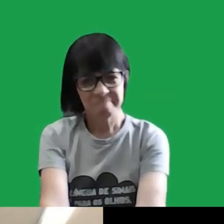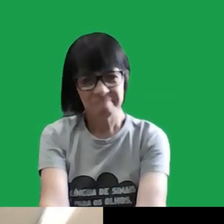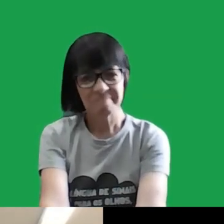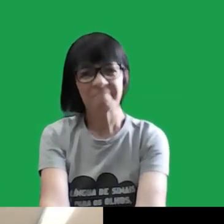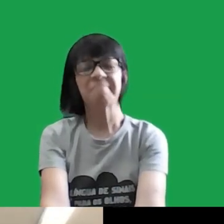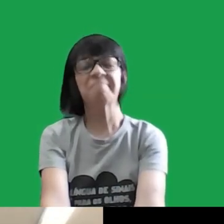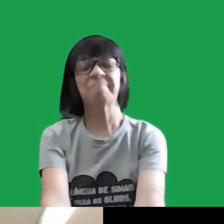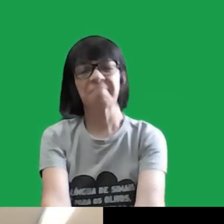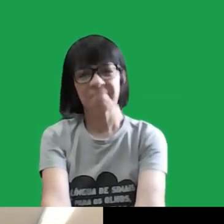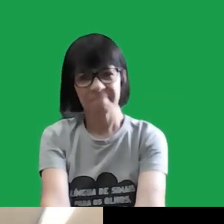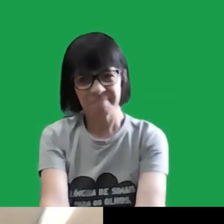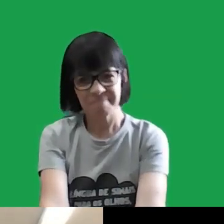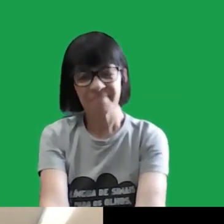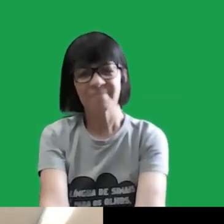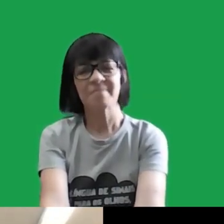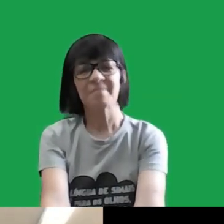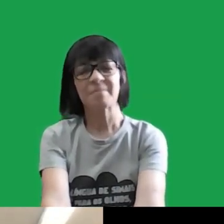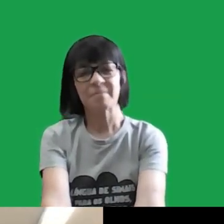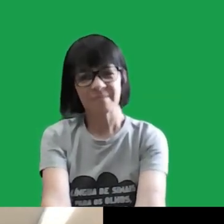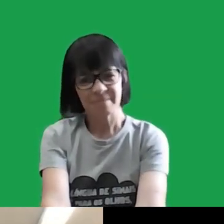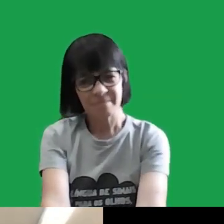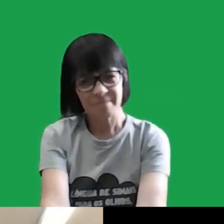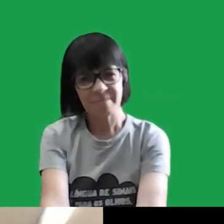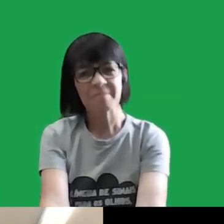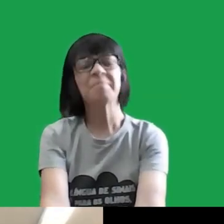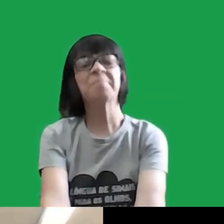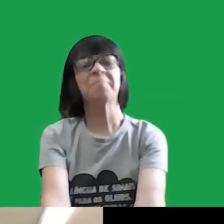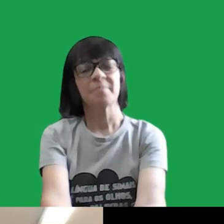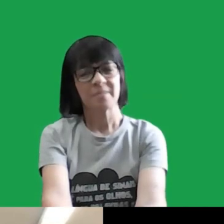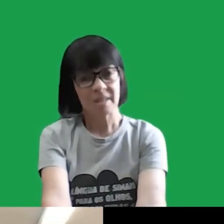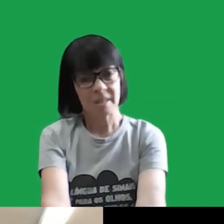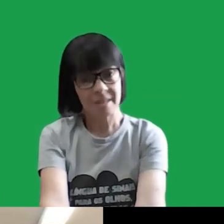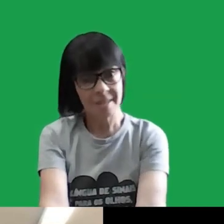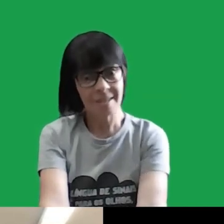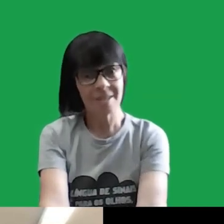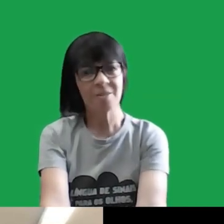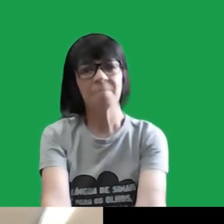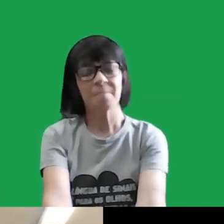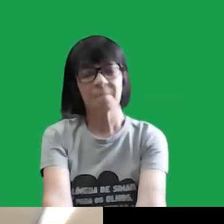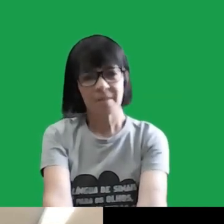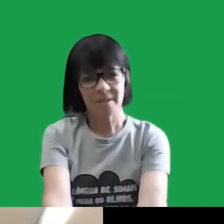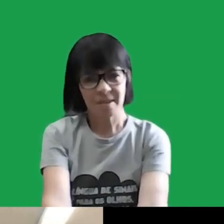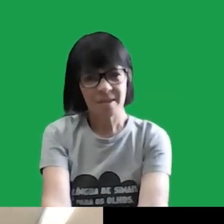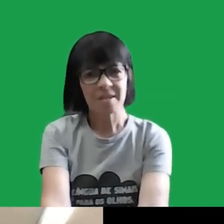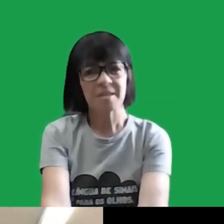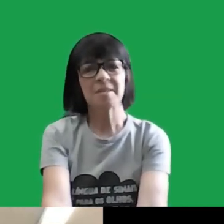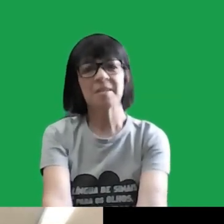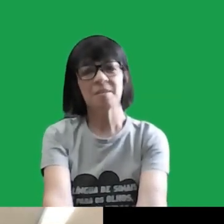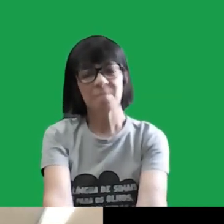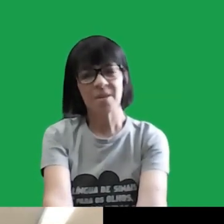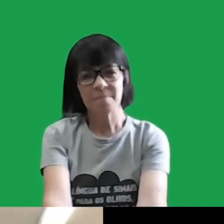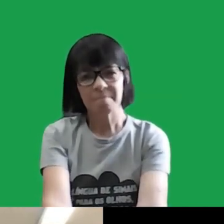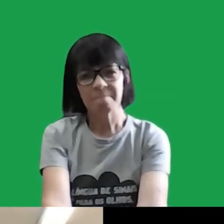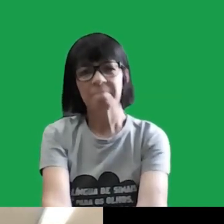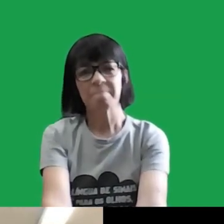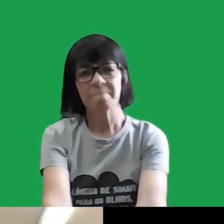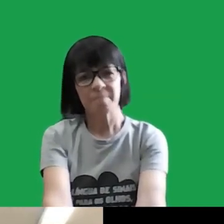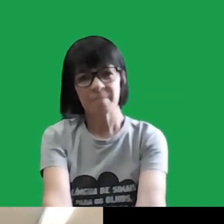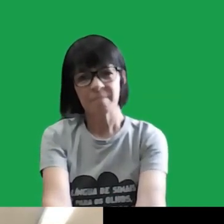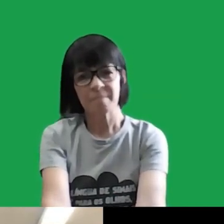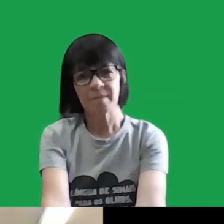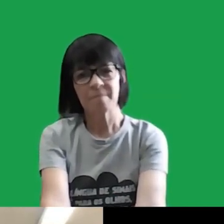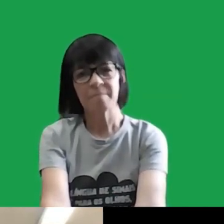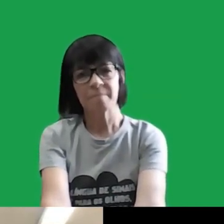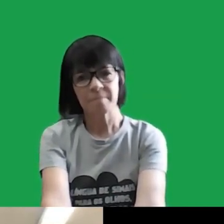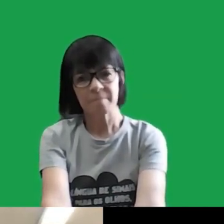e vai formulando outras maneiras de interpretar uma mesma frase e vai te construindo enquanto intérprete. O importante é não desistir.